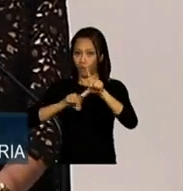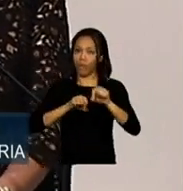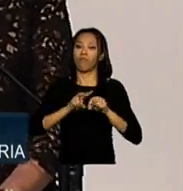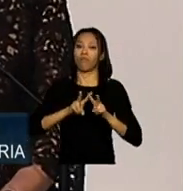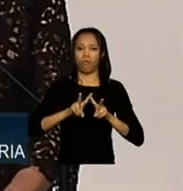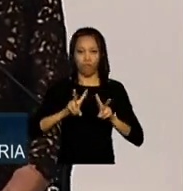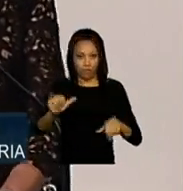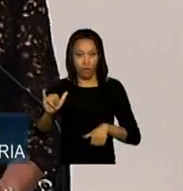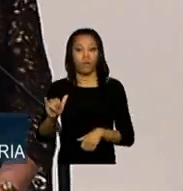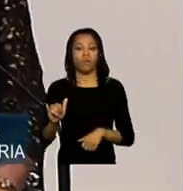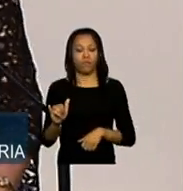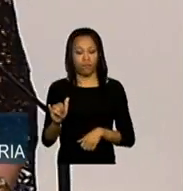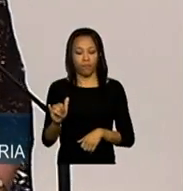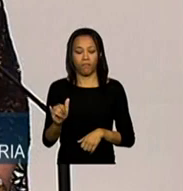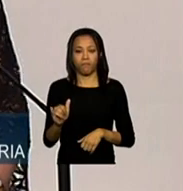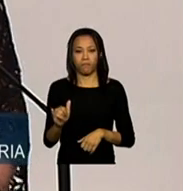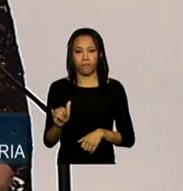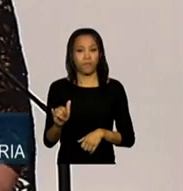para